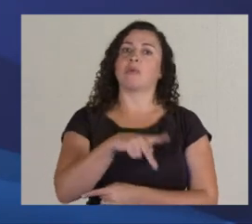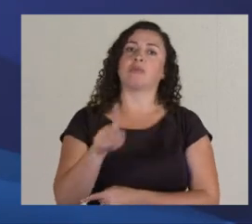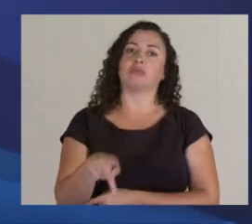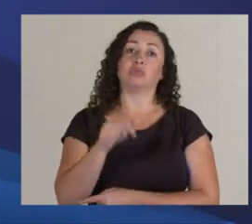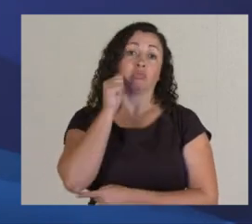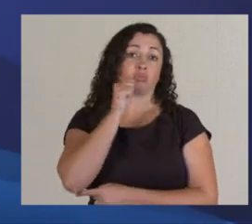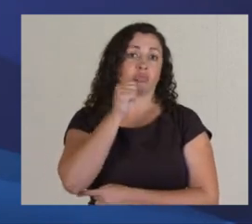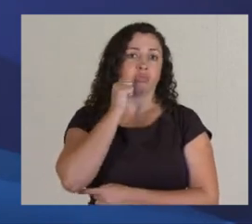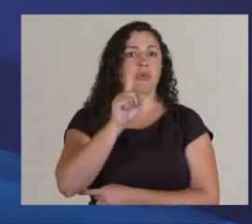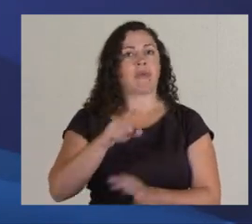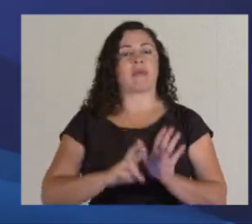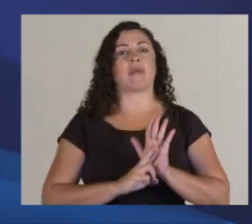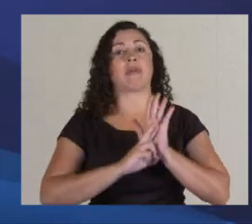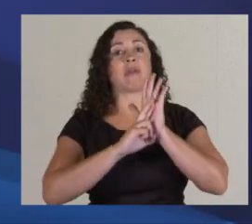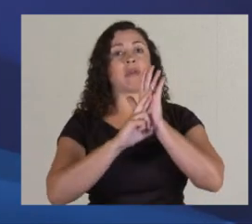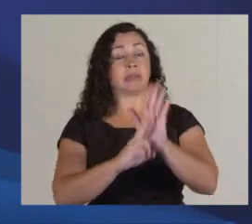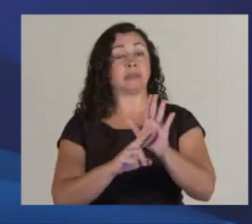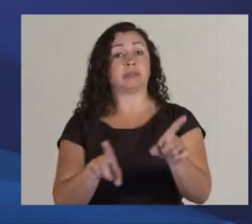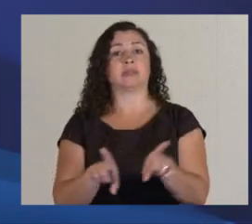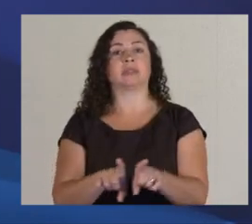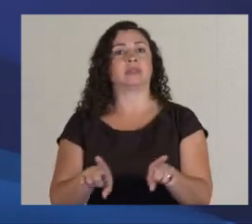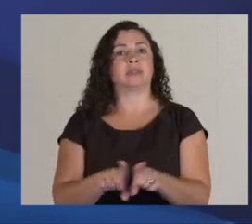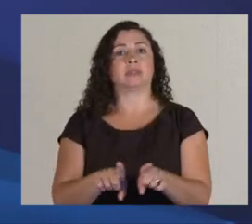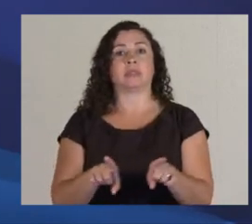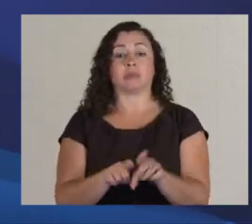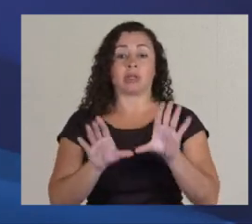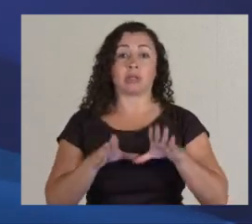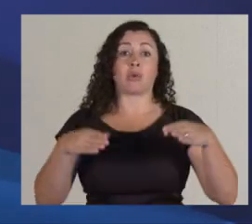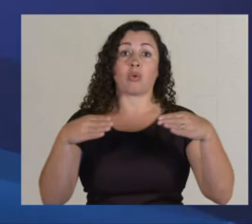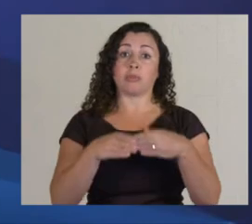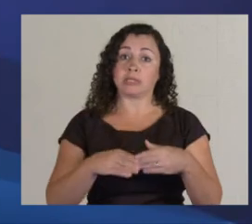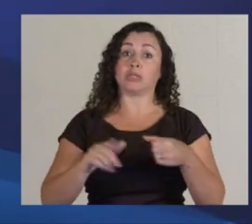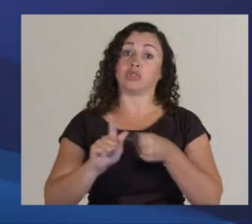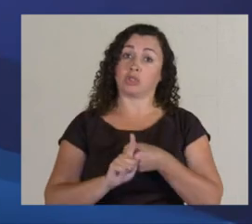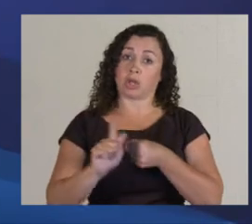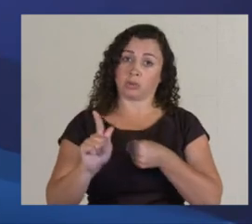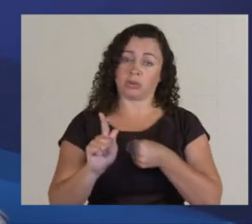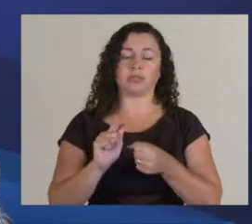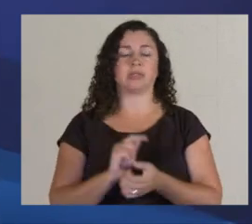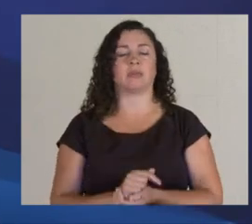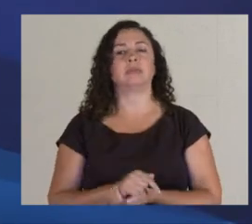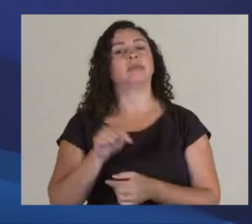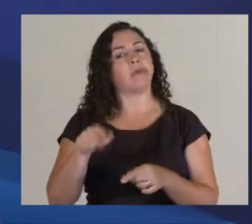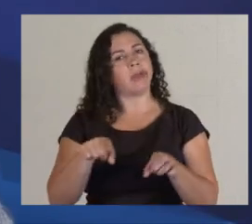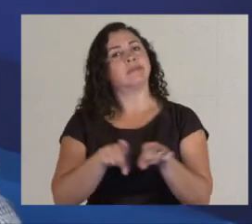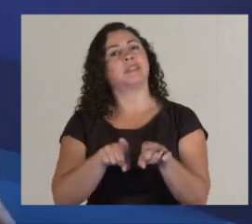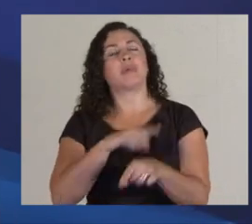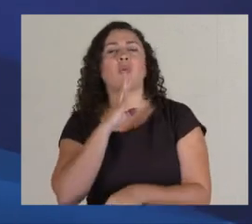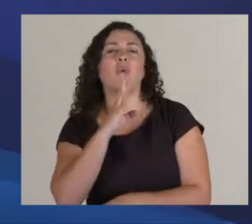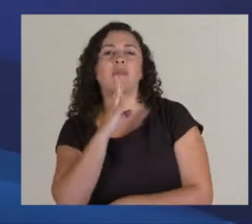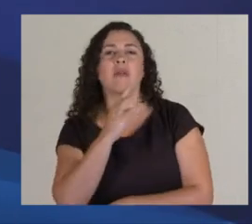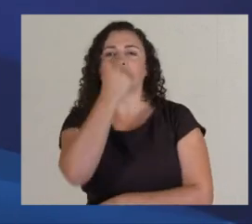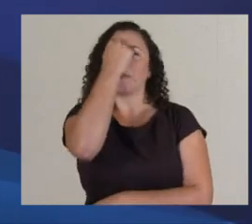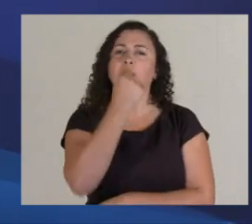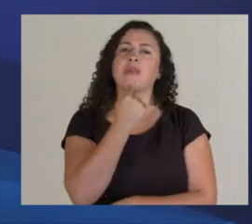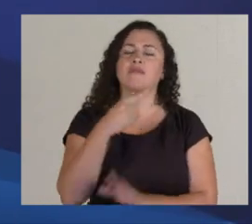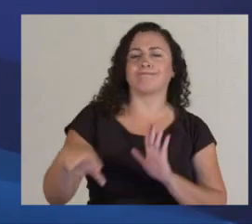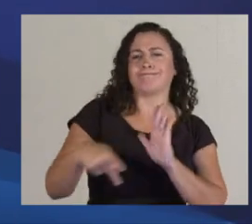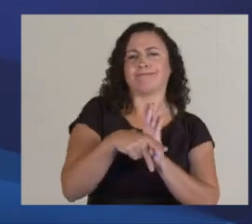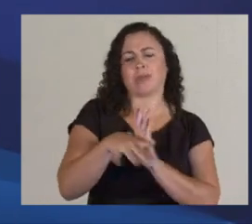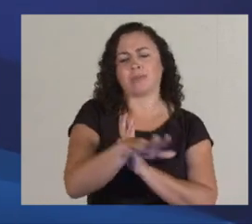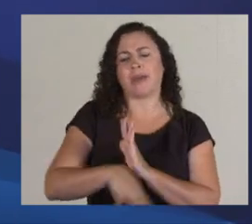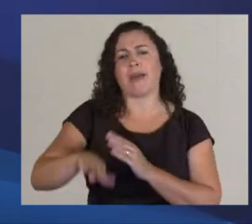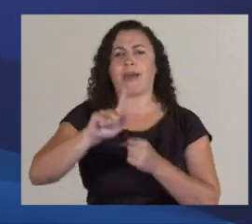é representante da comissão de graduação, portanto, tem o perfil, conhece